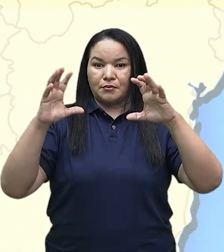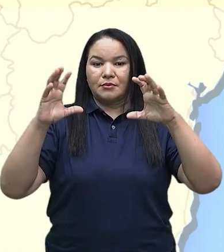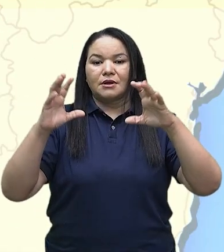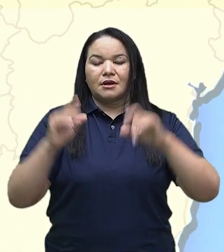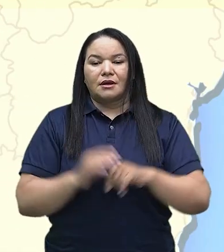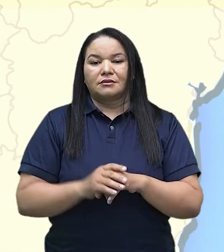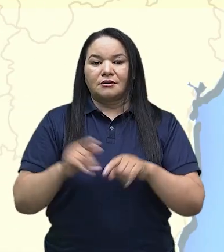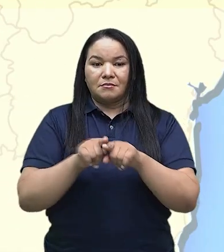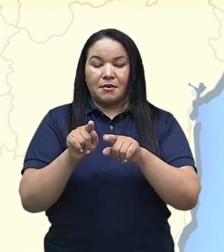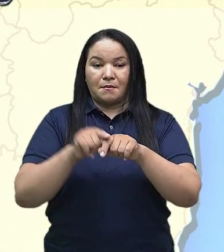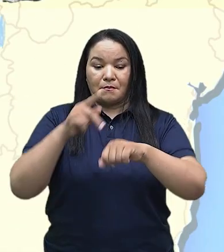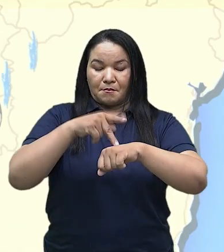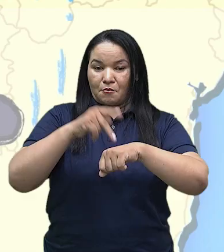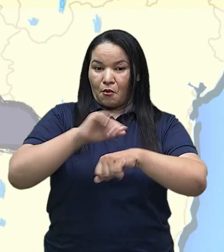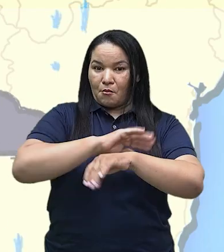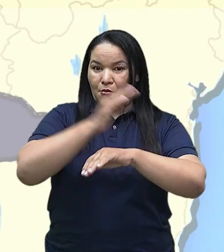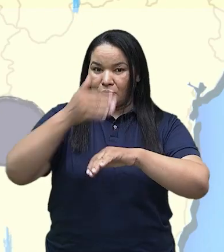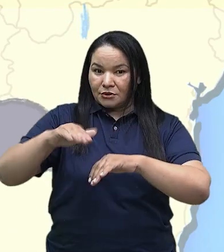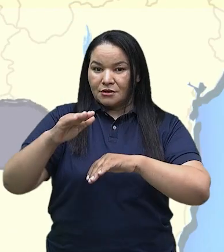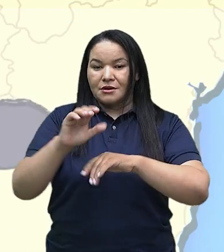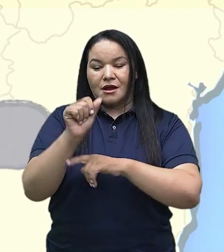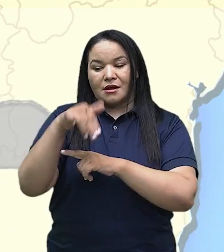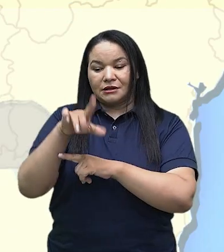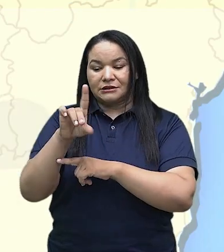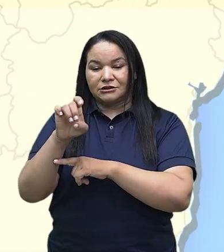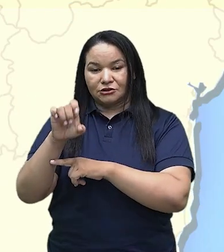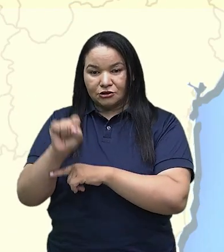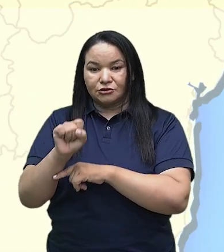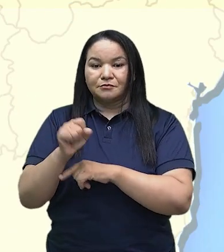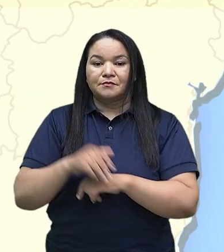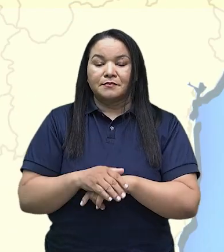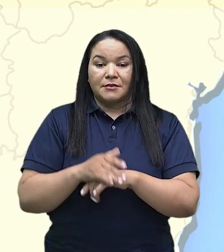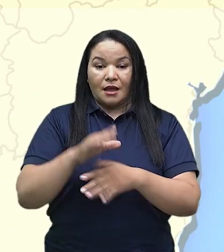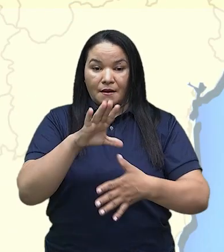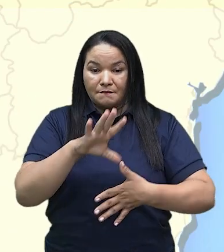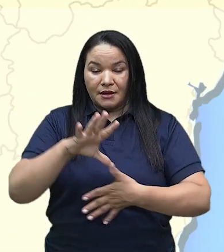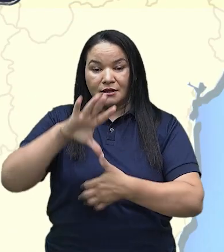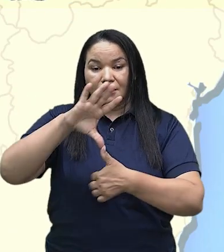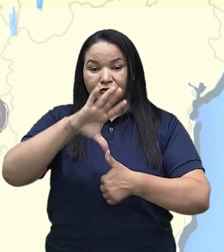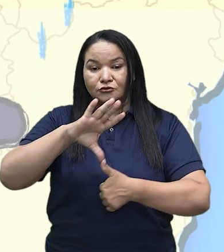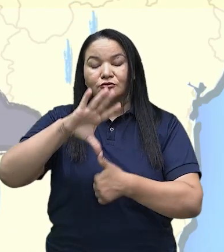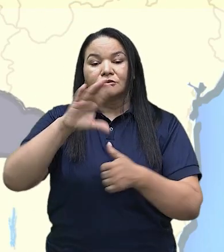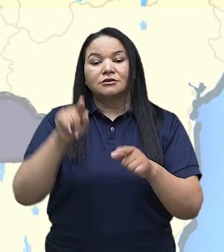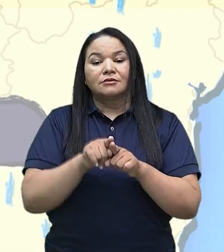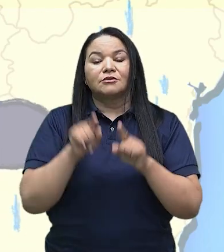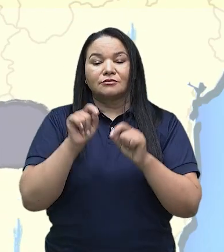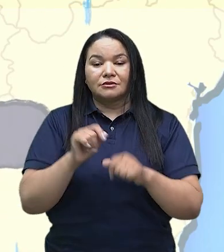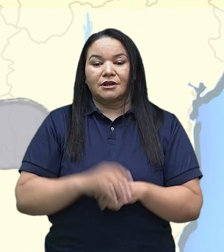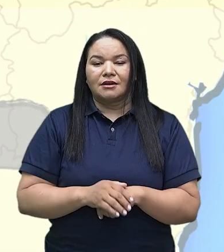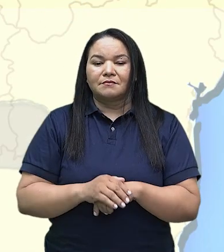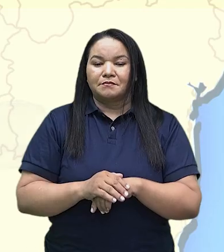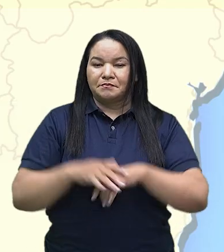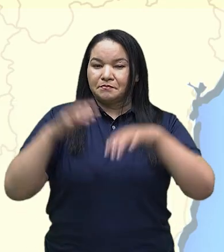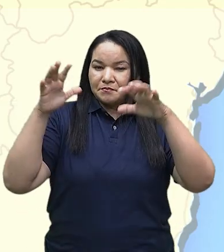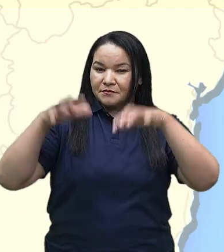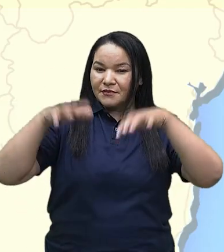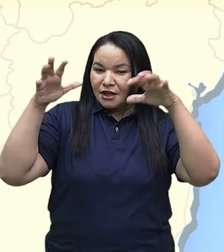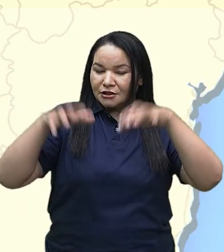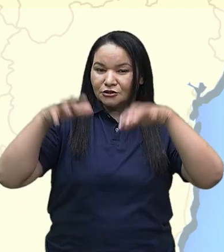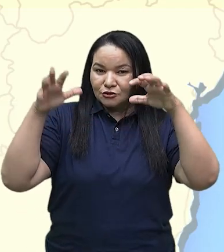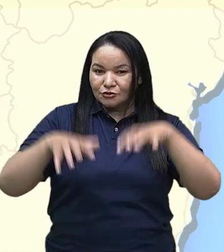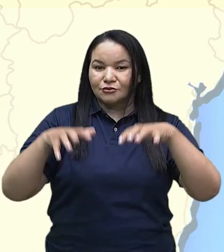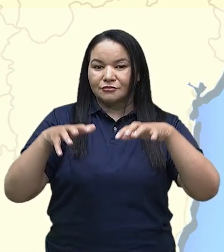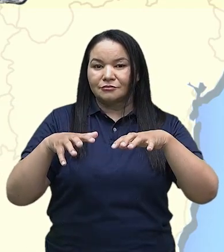cadeias montanhosas, como os Andes, na América do Sul, ocorre a chamada chuva orográfica. Esse